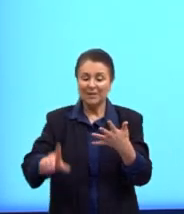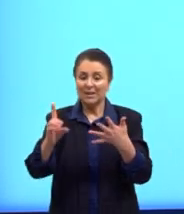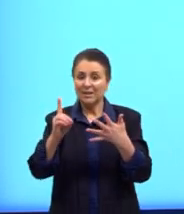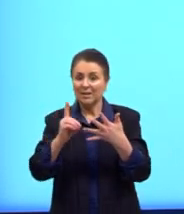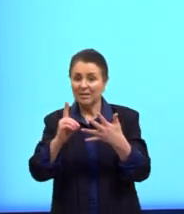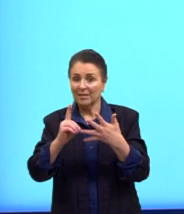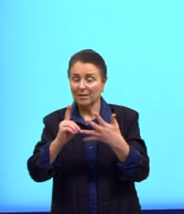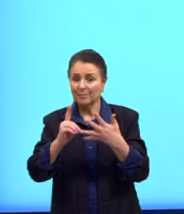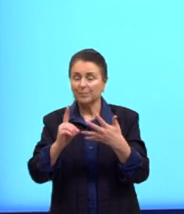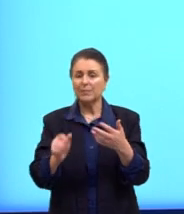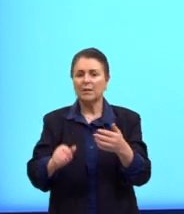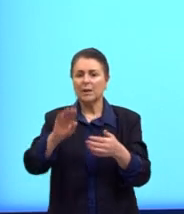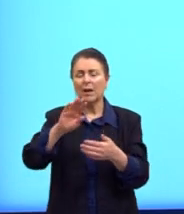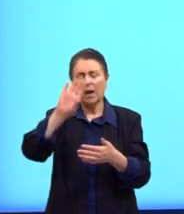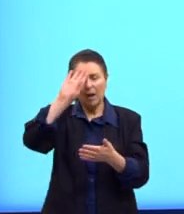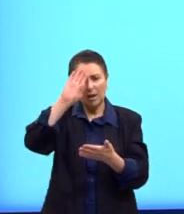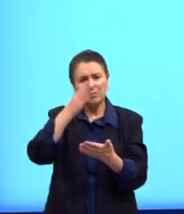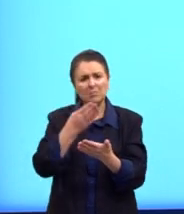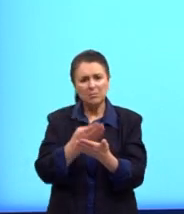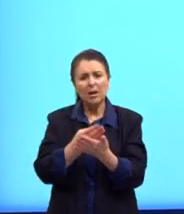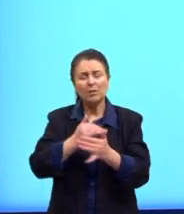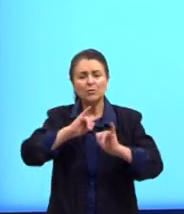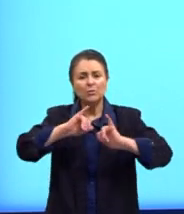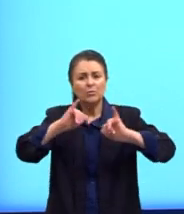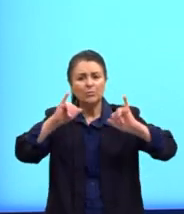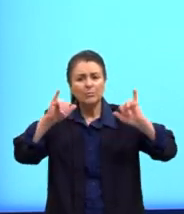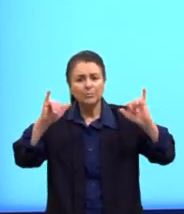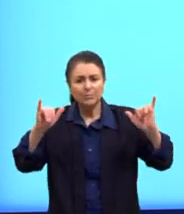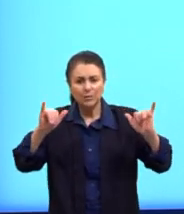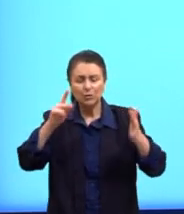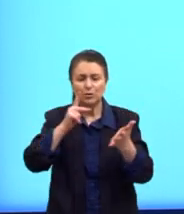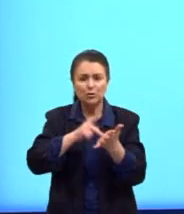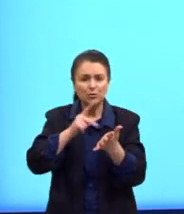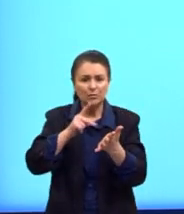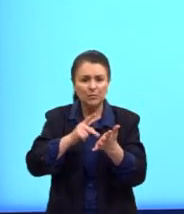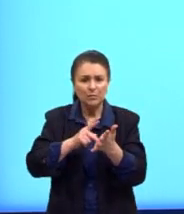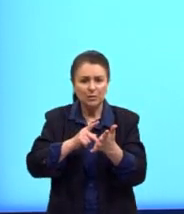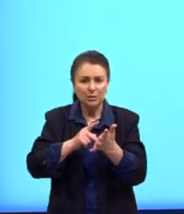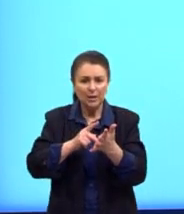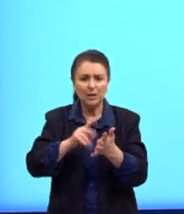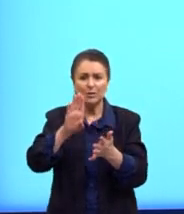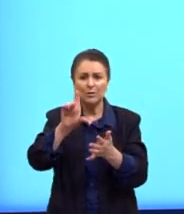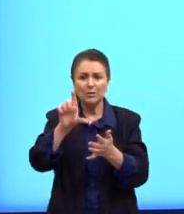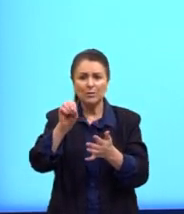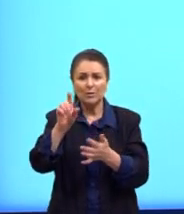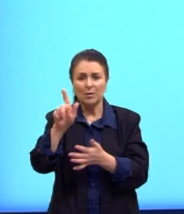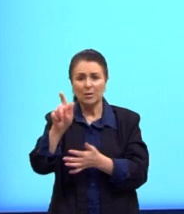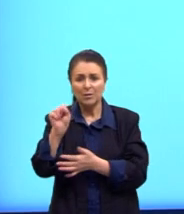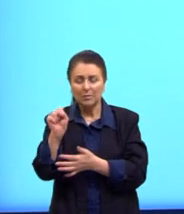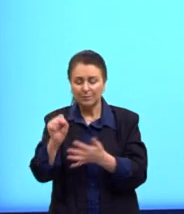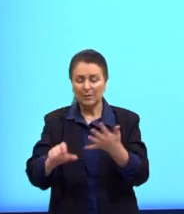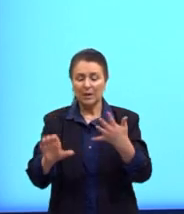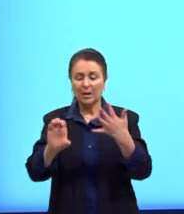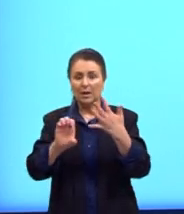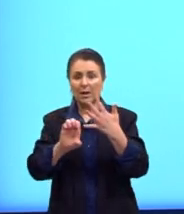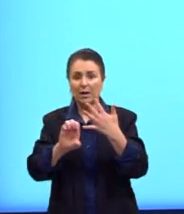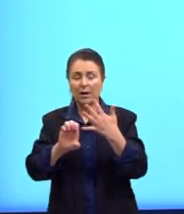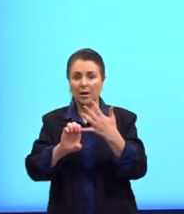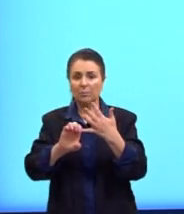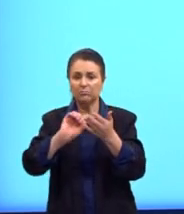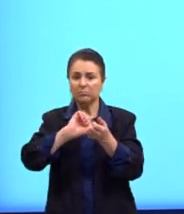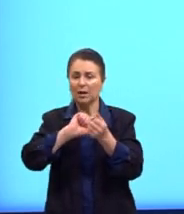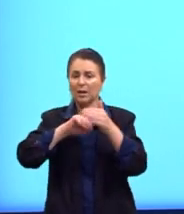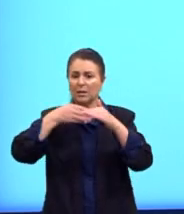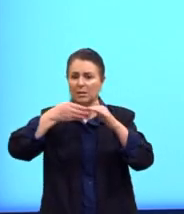d a credibilidade das informações veiculadas nos blogs e letra e a adequação